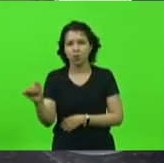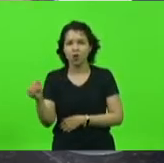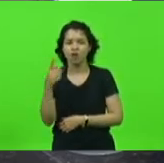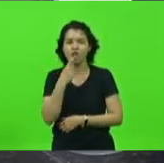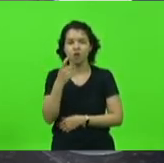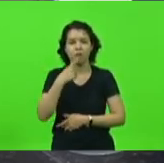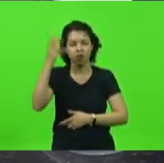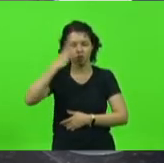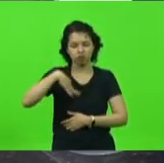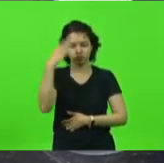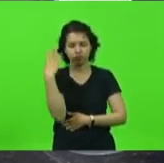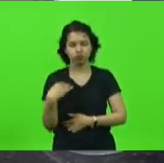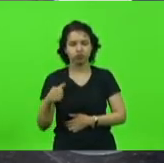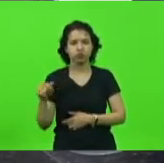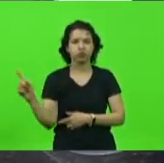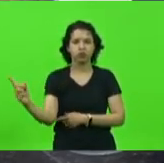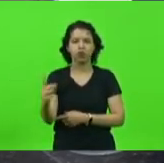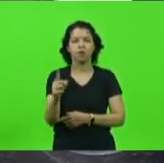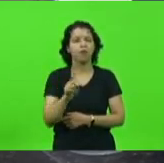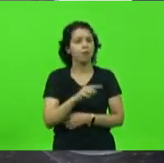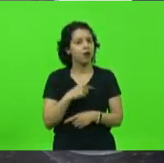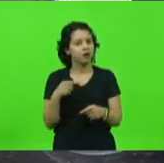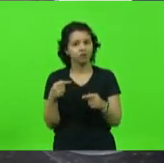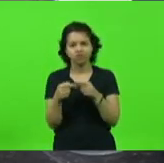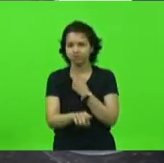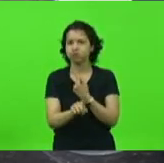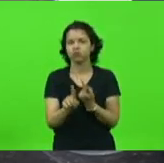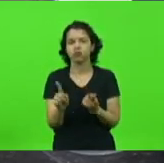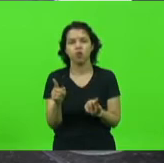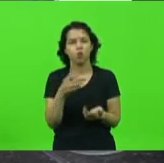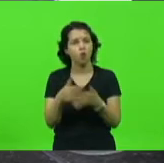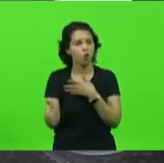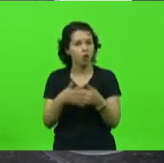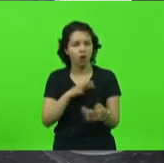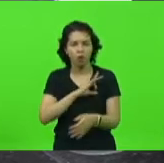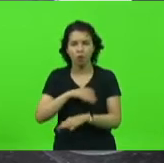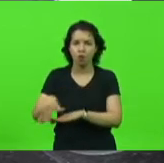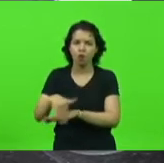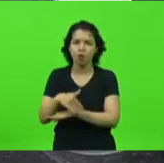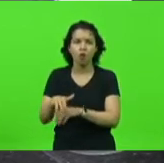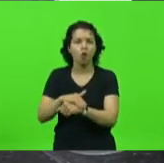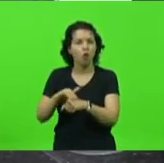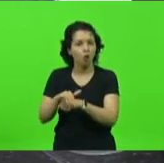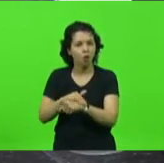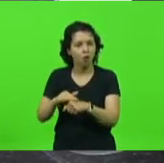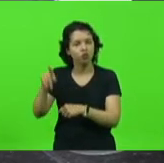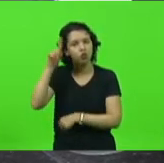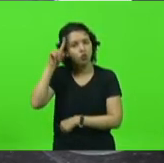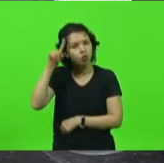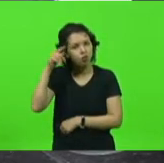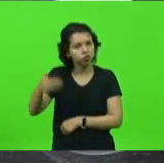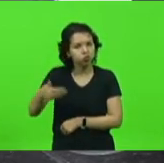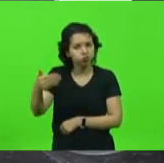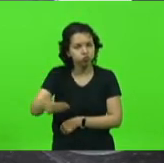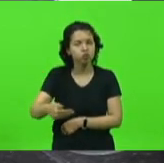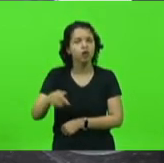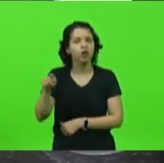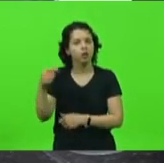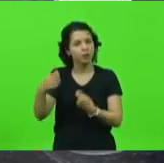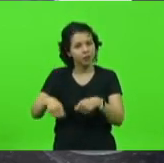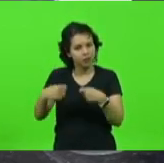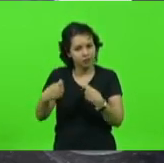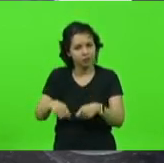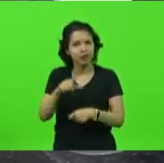Nada justifica. É só conversar com qualquer praça dos milhares do Estado que estão labutando no dia a dia. Eles precisam da linear.